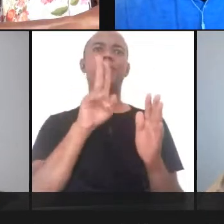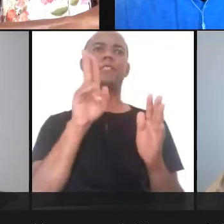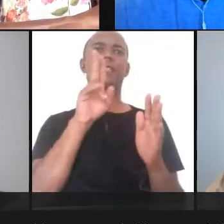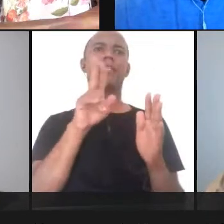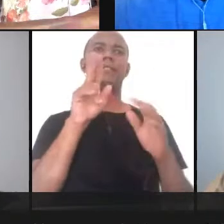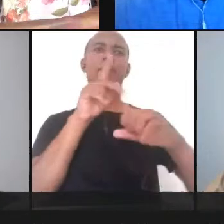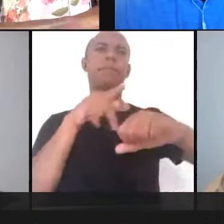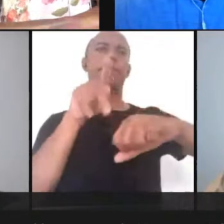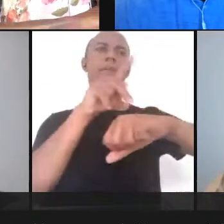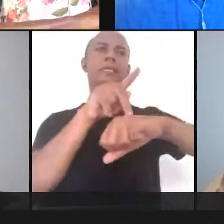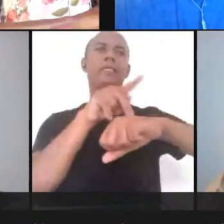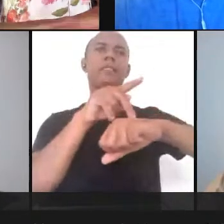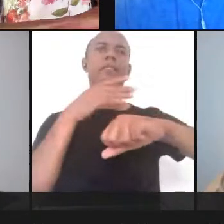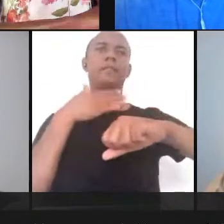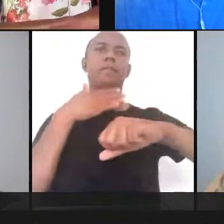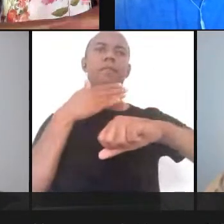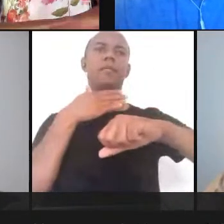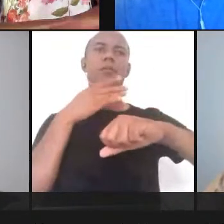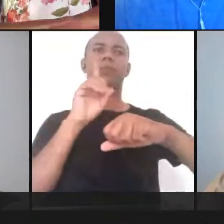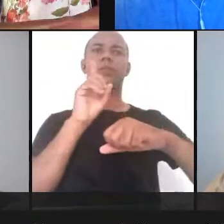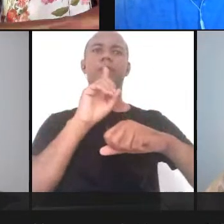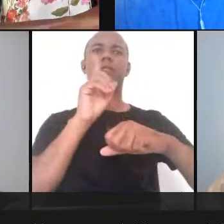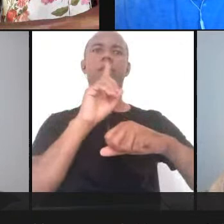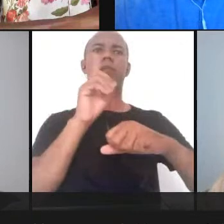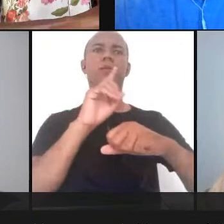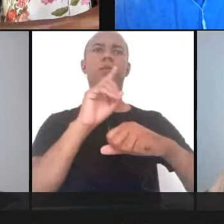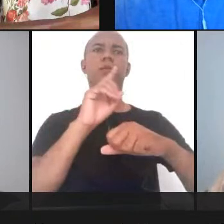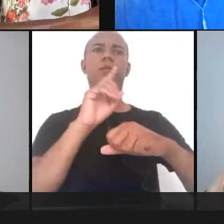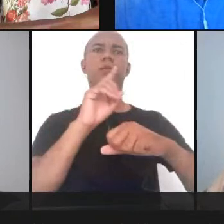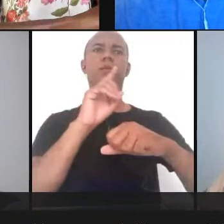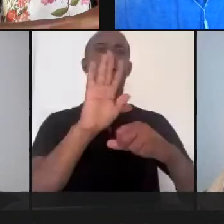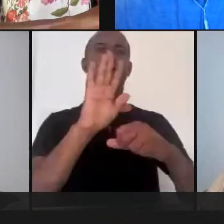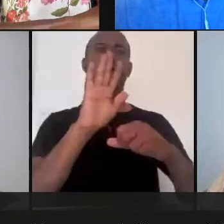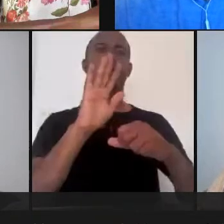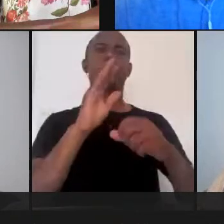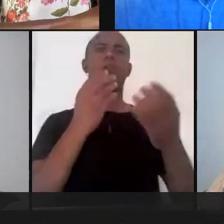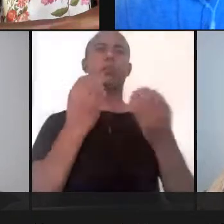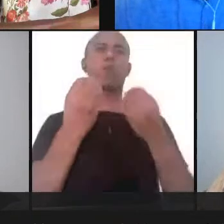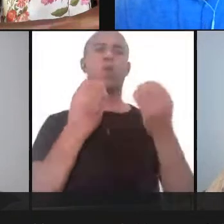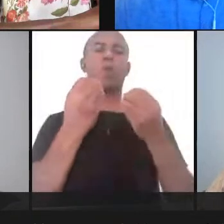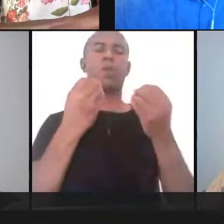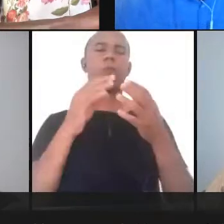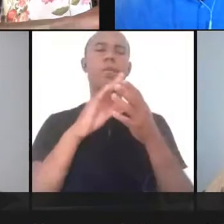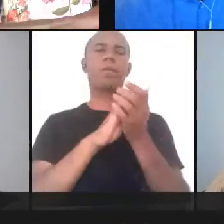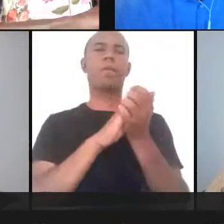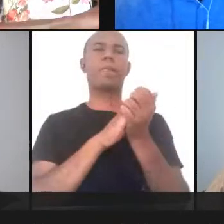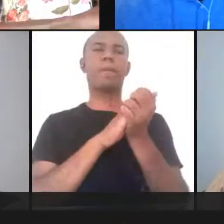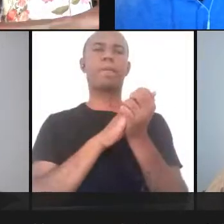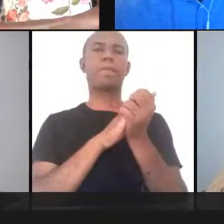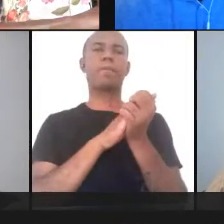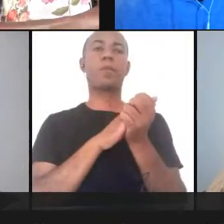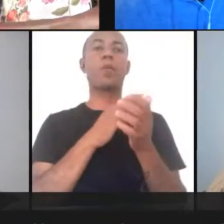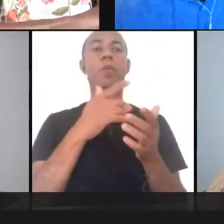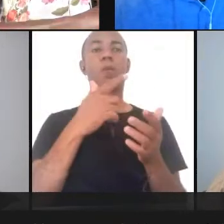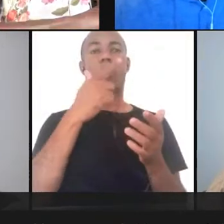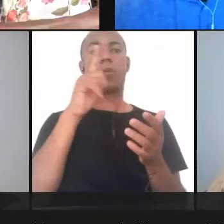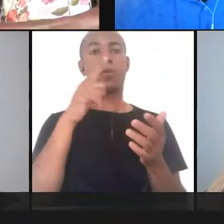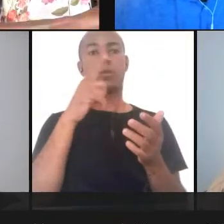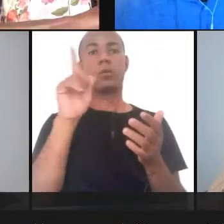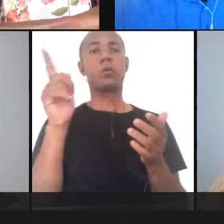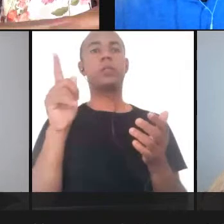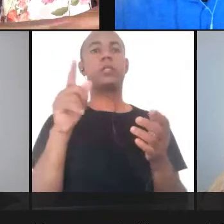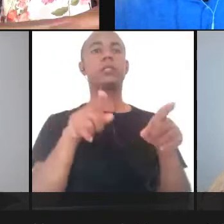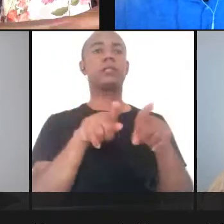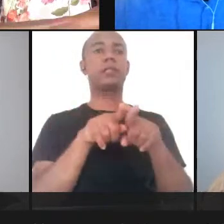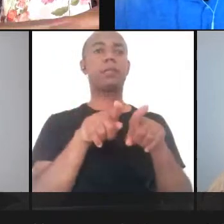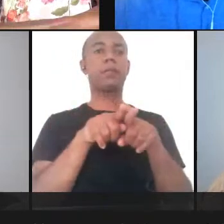Nem posso falar da universidade à qual eu estou afeto, porque, enfim, pode ser que existam outros espaços